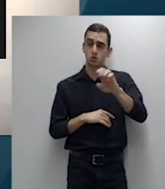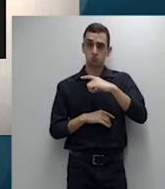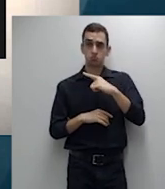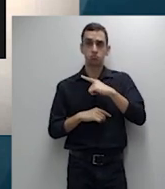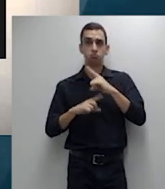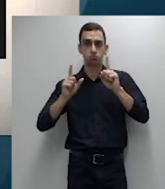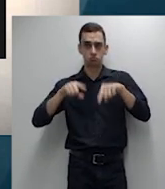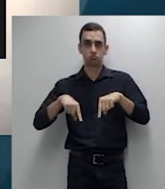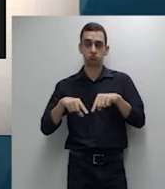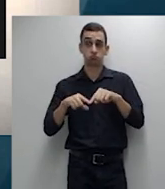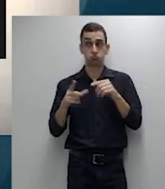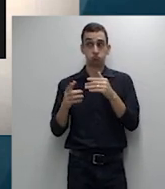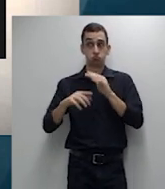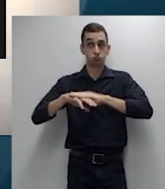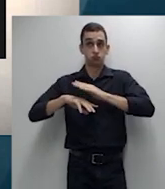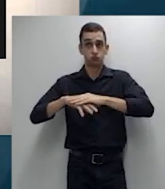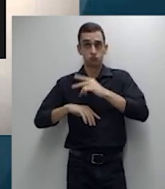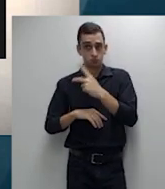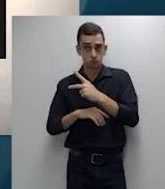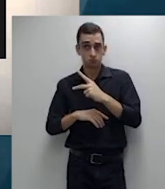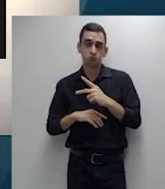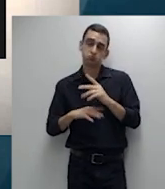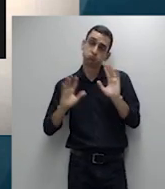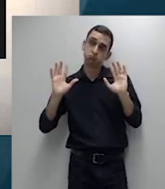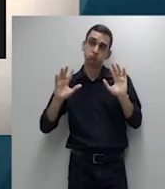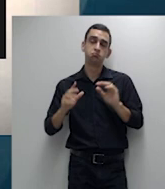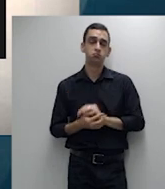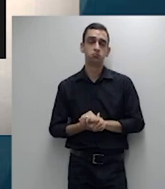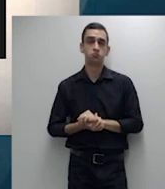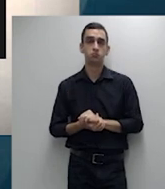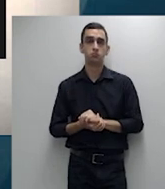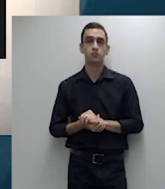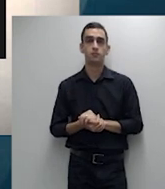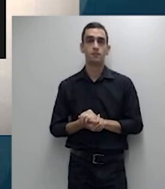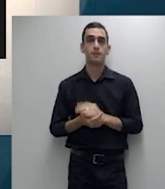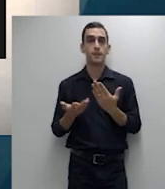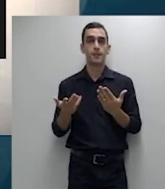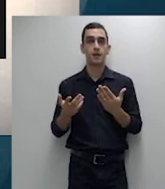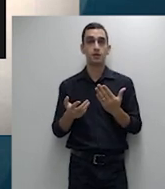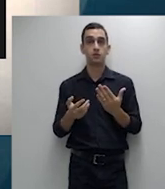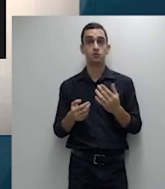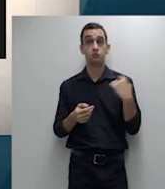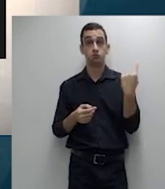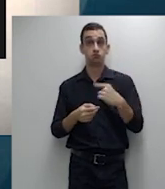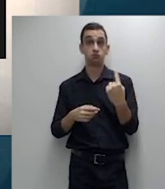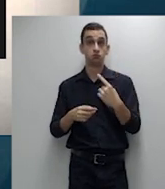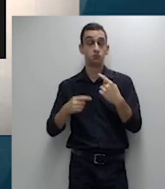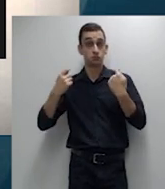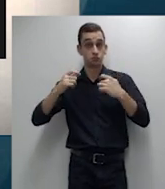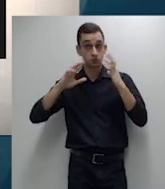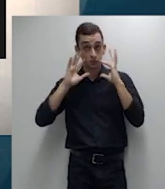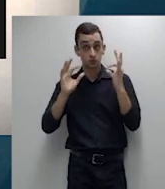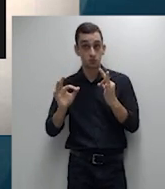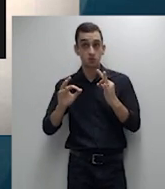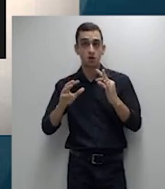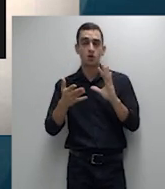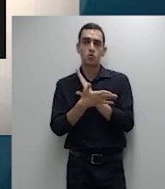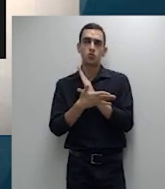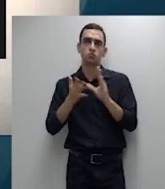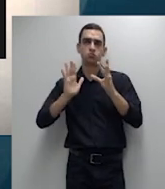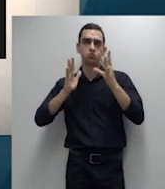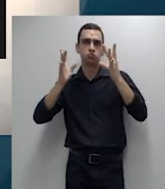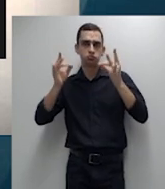comunicação é a própria está uma Então burro se nos ativermos As definições